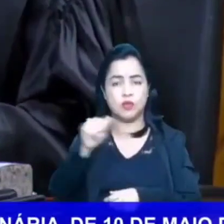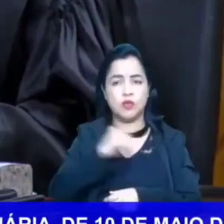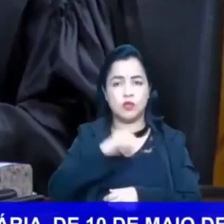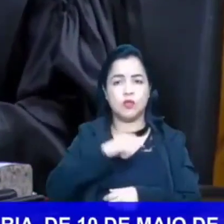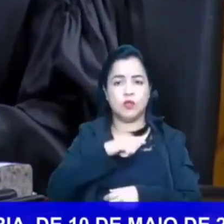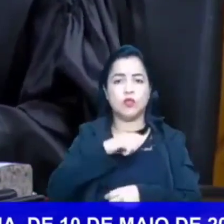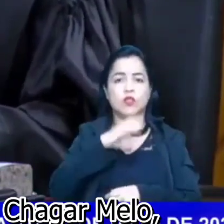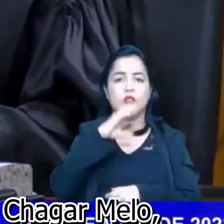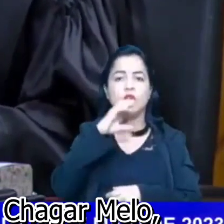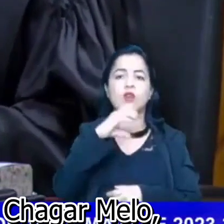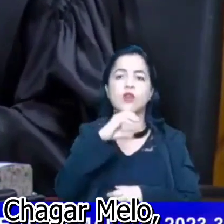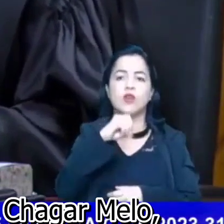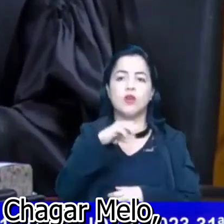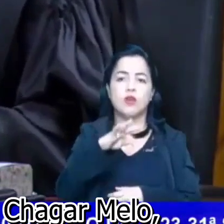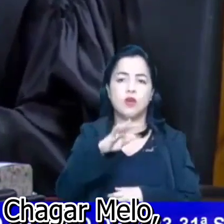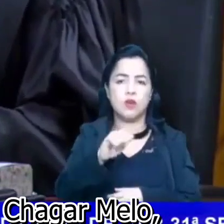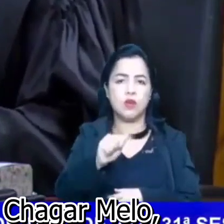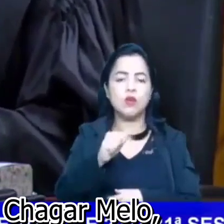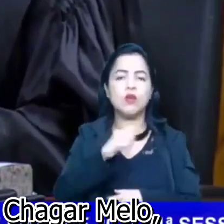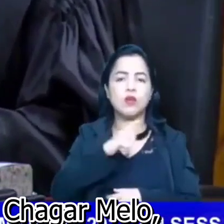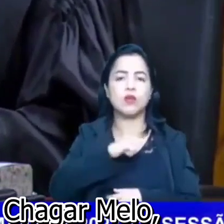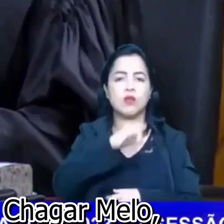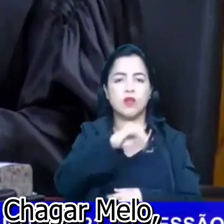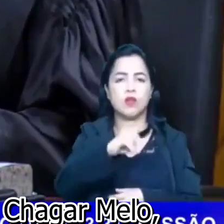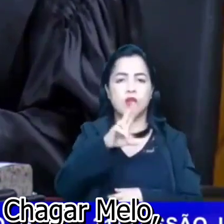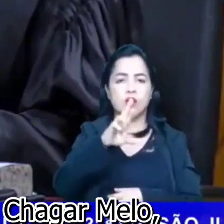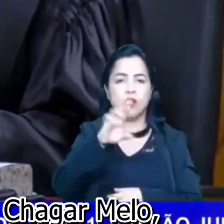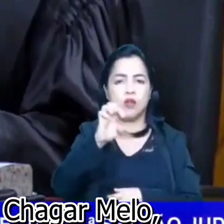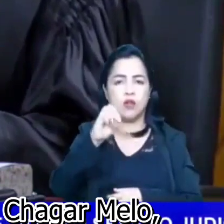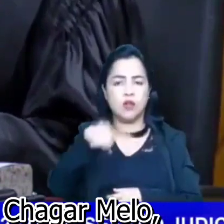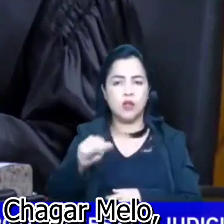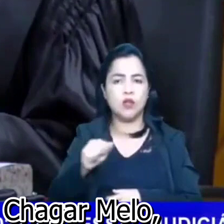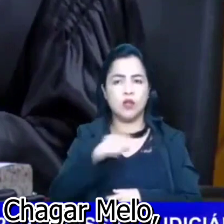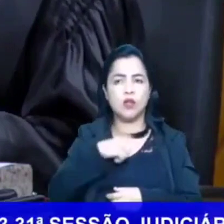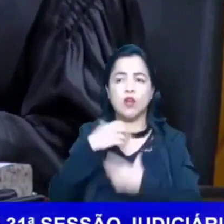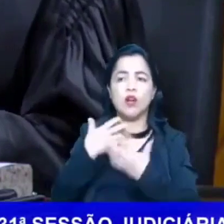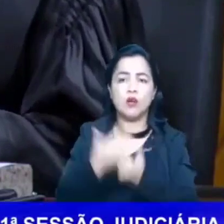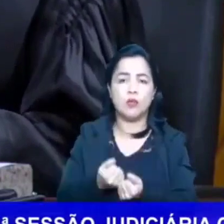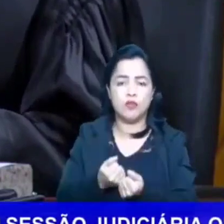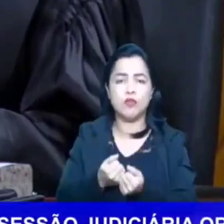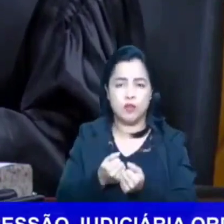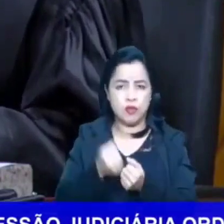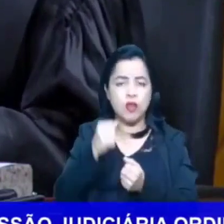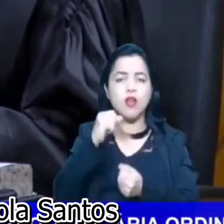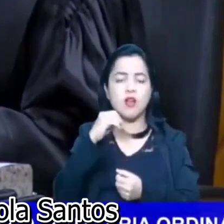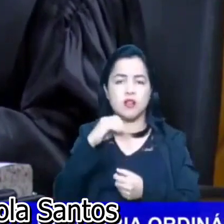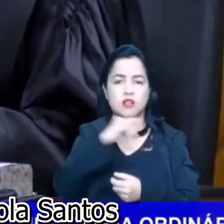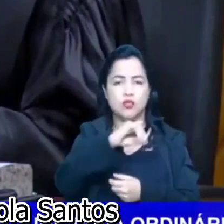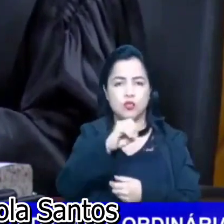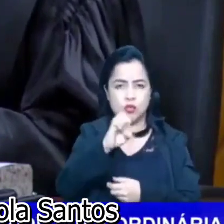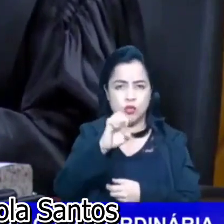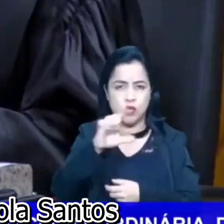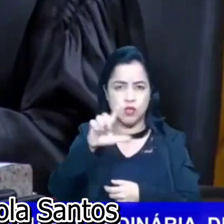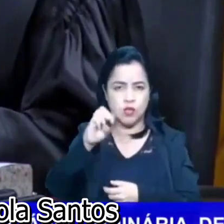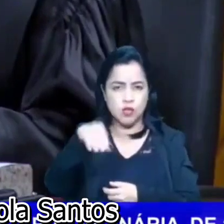Gomes e aprovou a prestação de contas de Joelma Souza Chagar Melo,